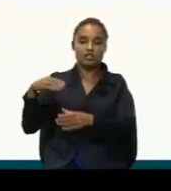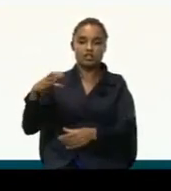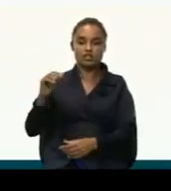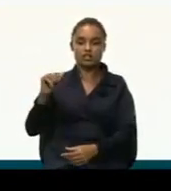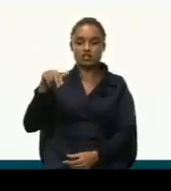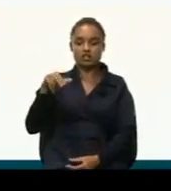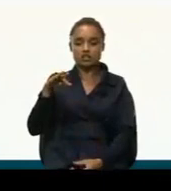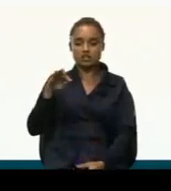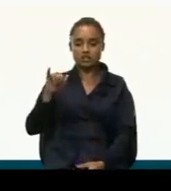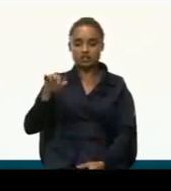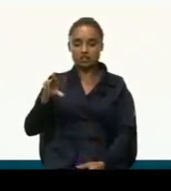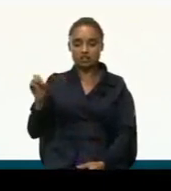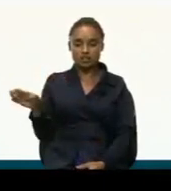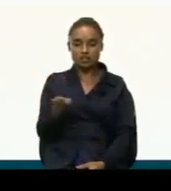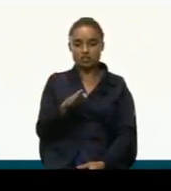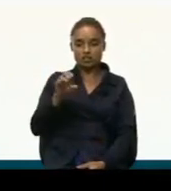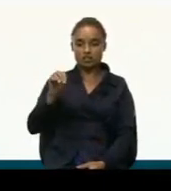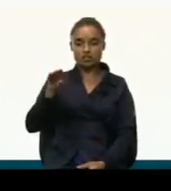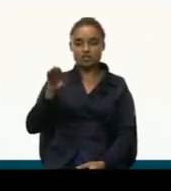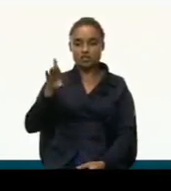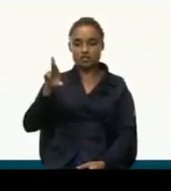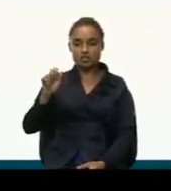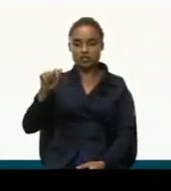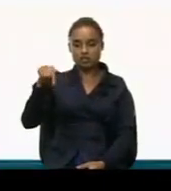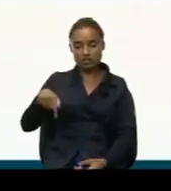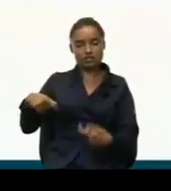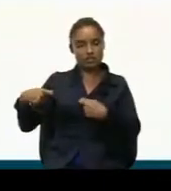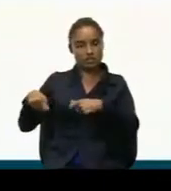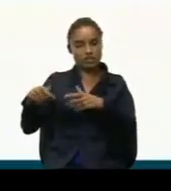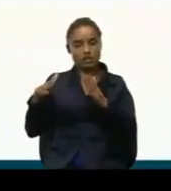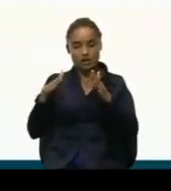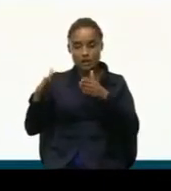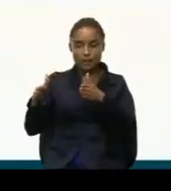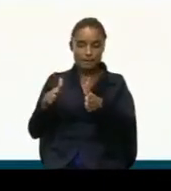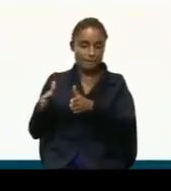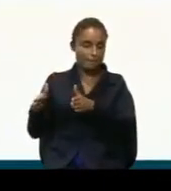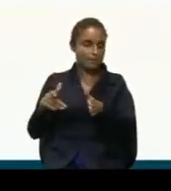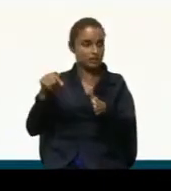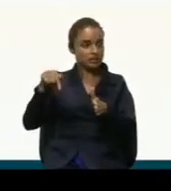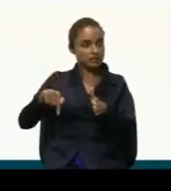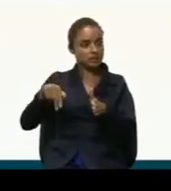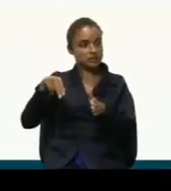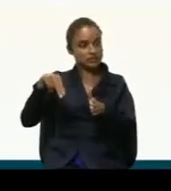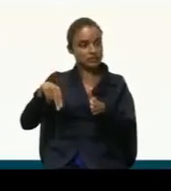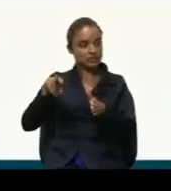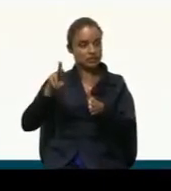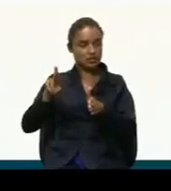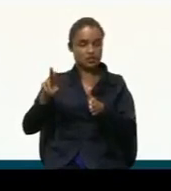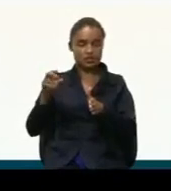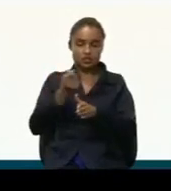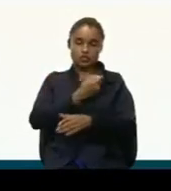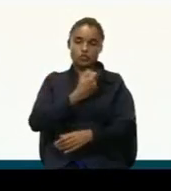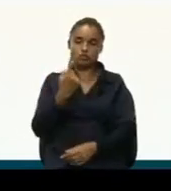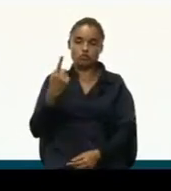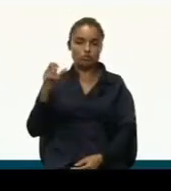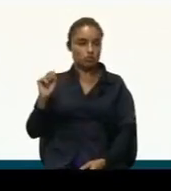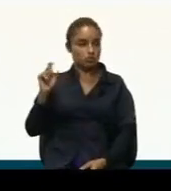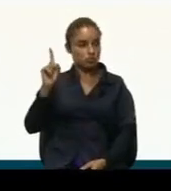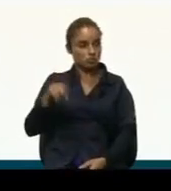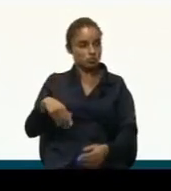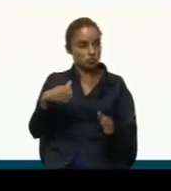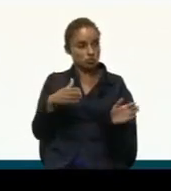obra. Certo? Então, a gente vê que a NR18, ela especifica para os trabalhadores